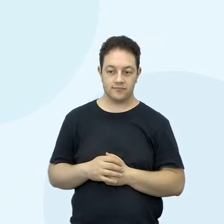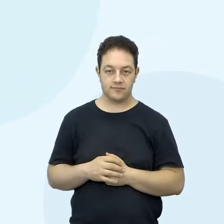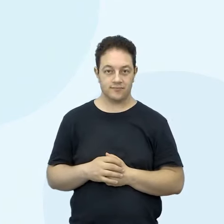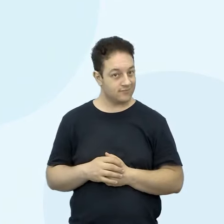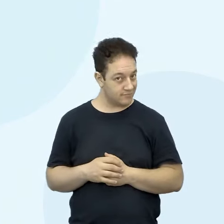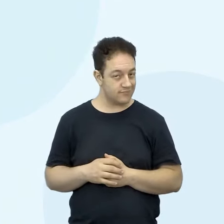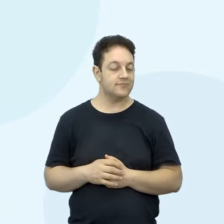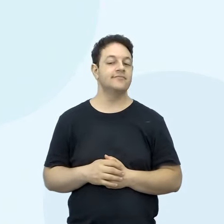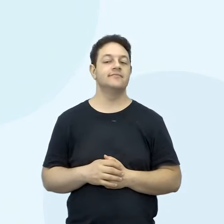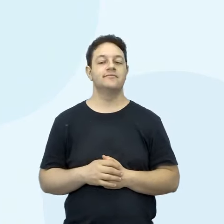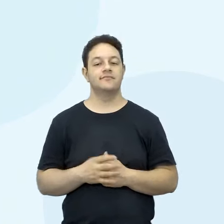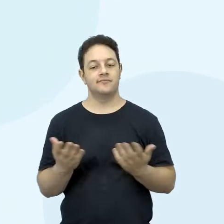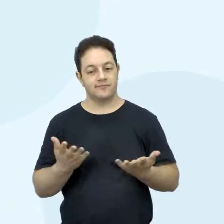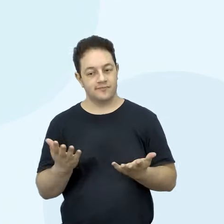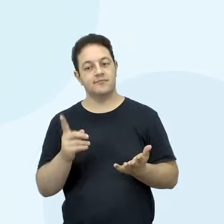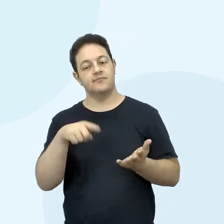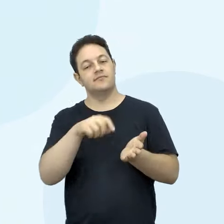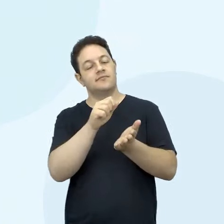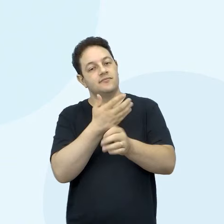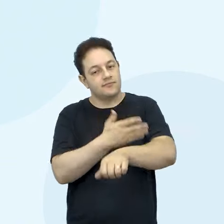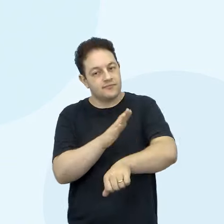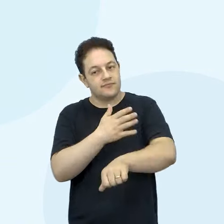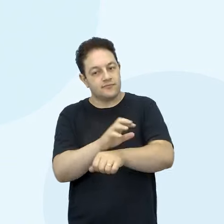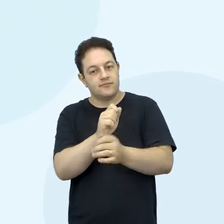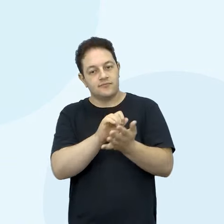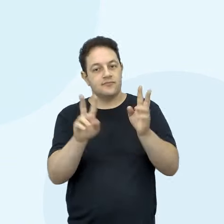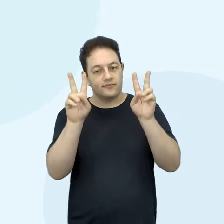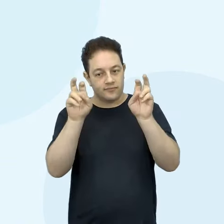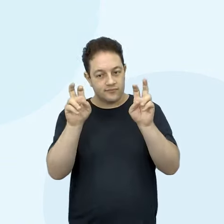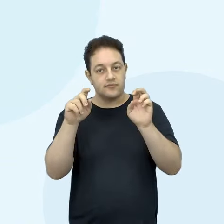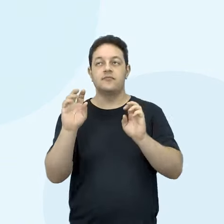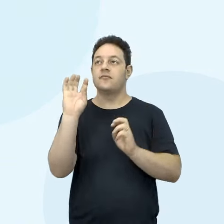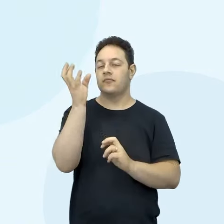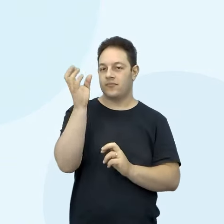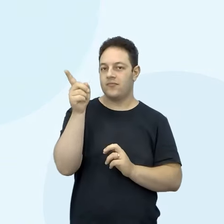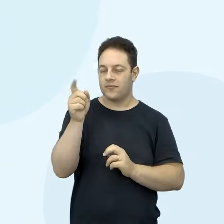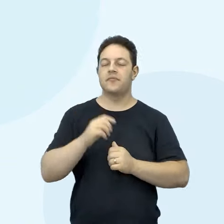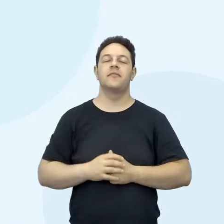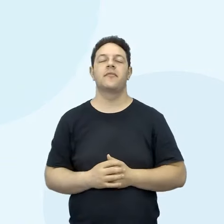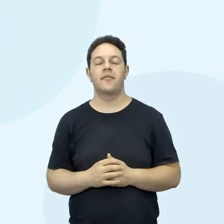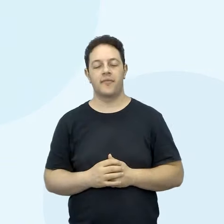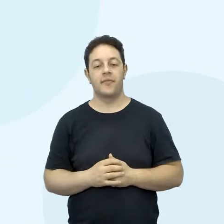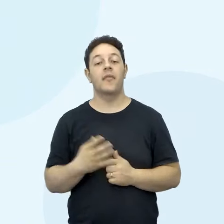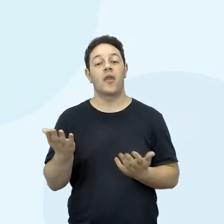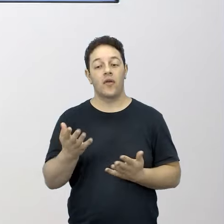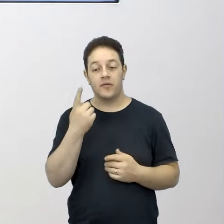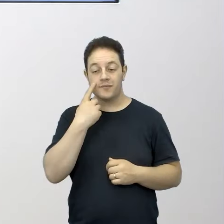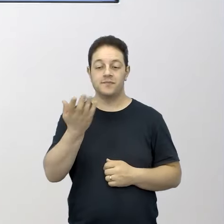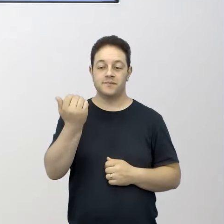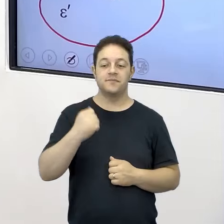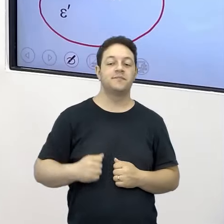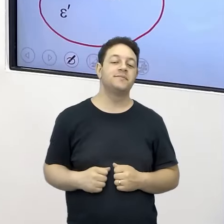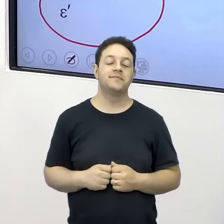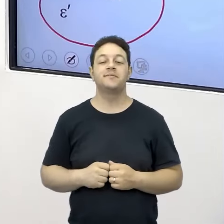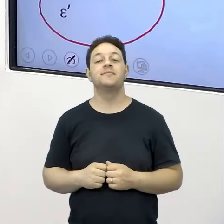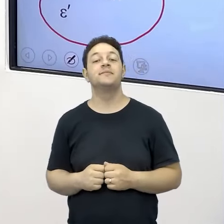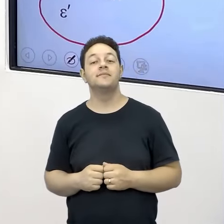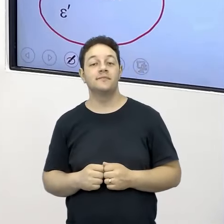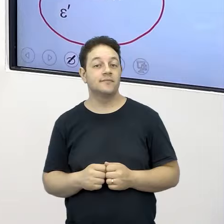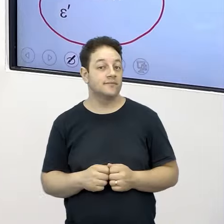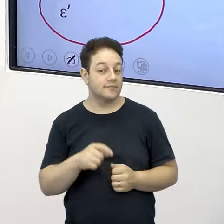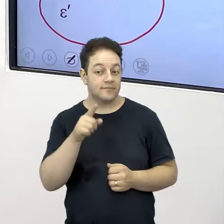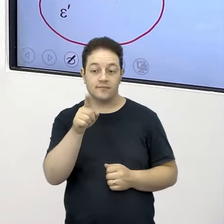trazida aí do exercício, do problema referente à lâmpada incandescente. Volta aqui para mim um minutinho. Então, o que